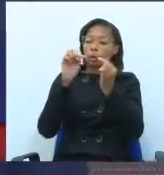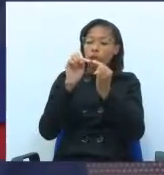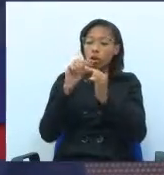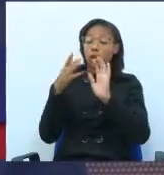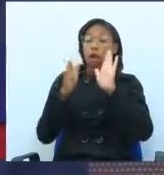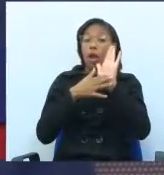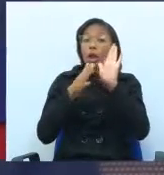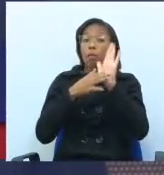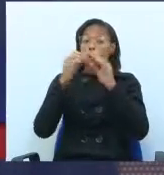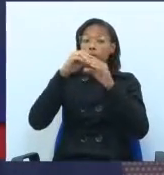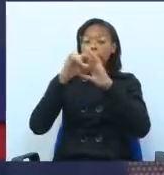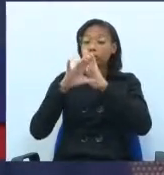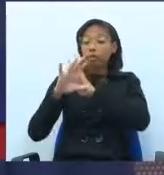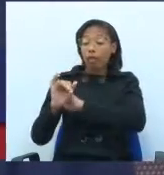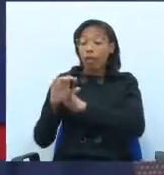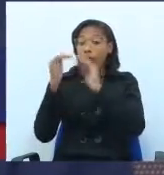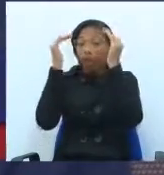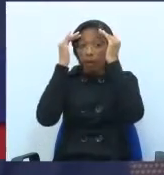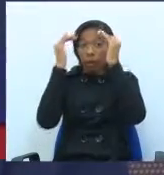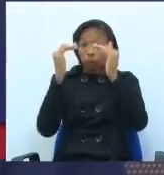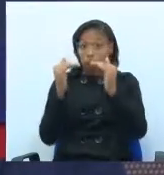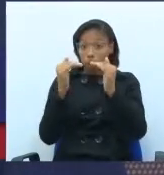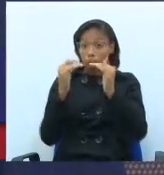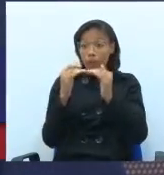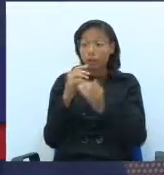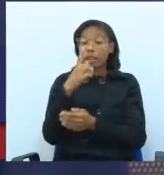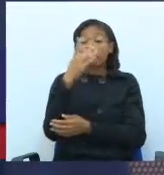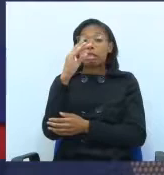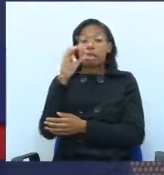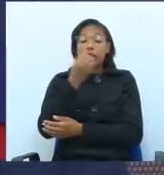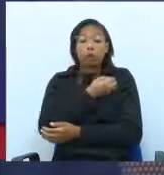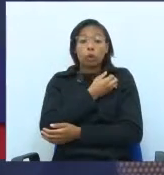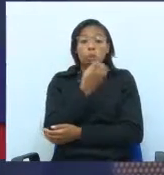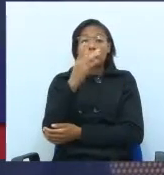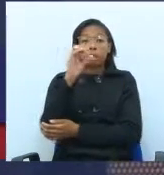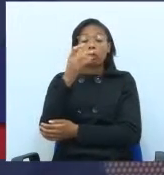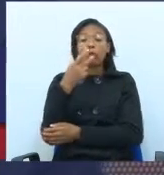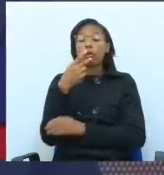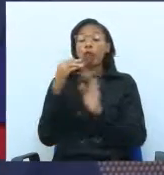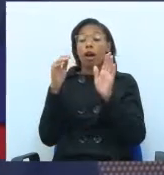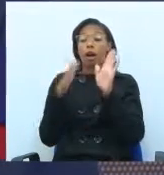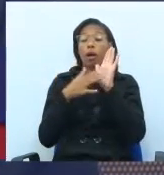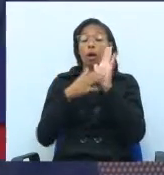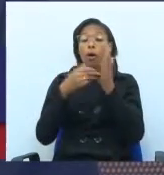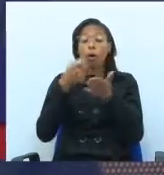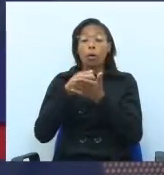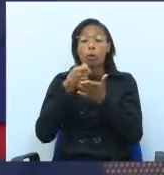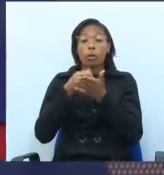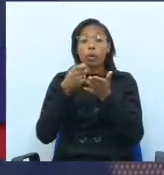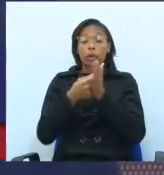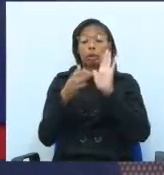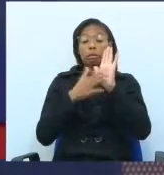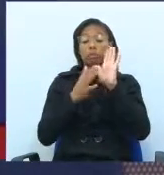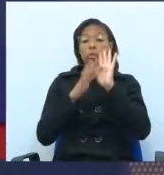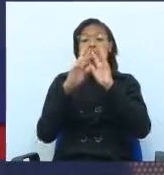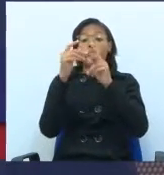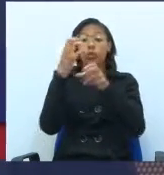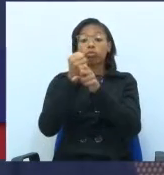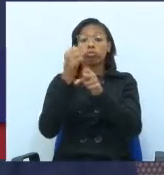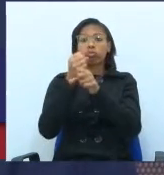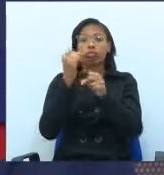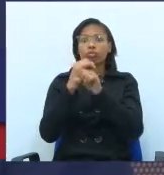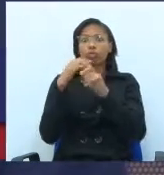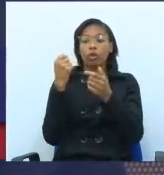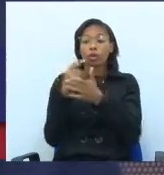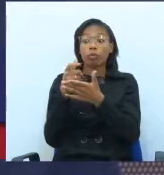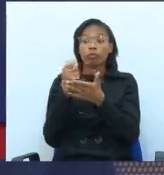cumprimento à Constituição, né, e à Lei Complementar 101, que estabelece a obrigatoriedade do Executivo a prestação de conta do primeiro